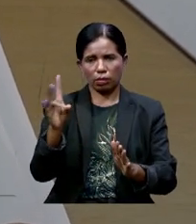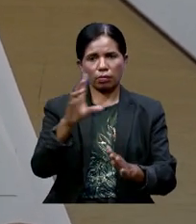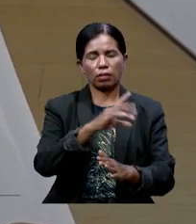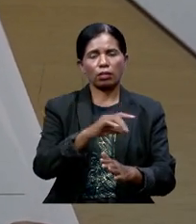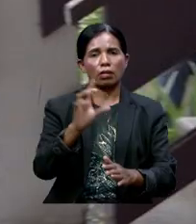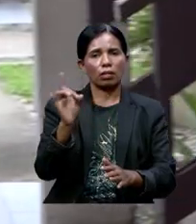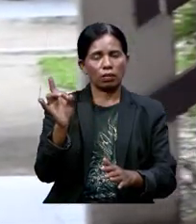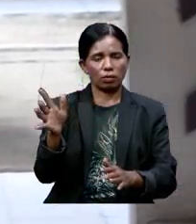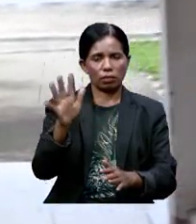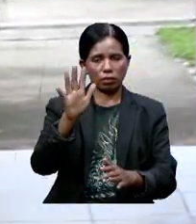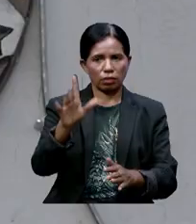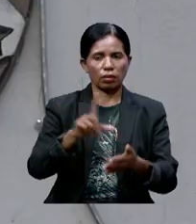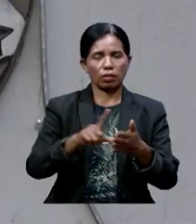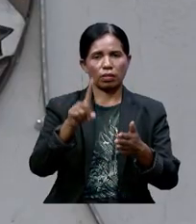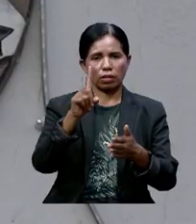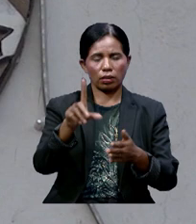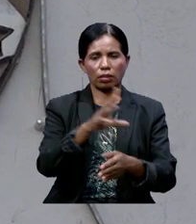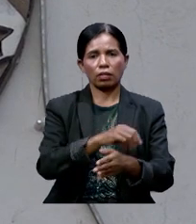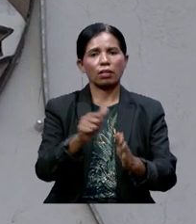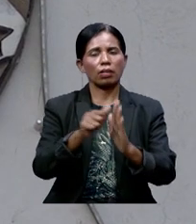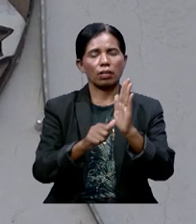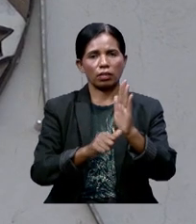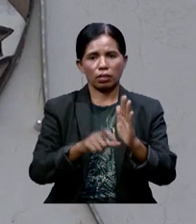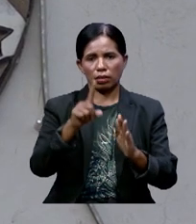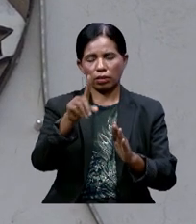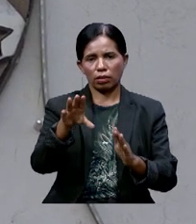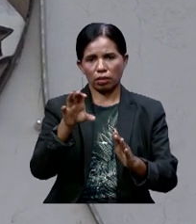lima alina ida ponto i no artigo atus